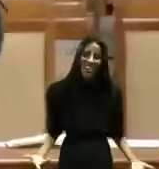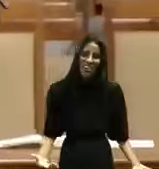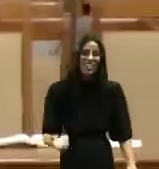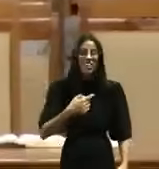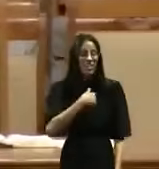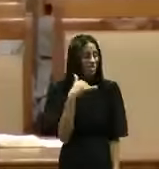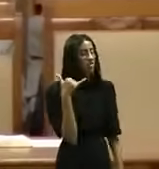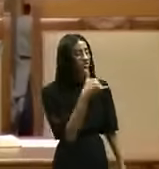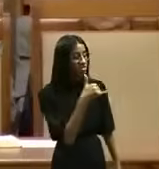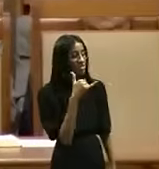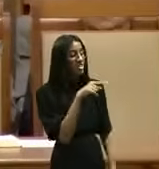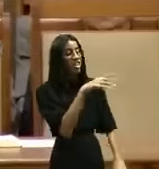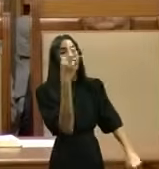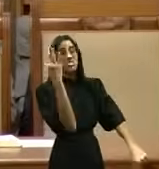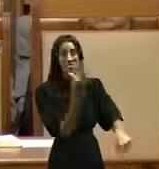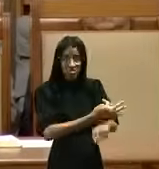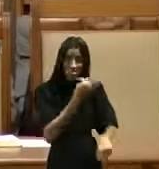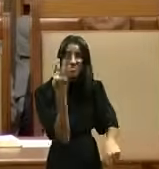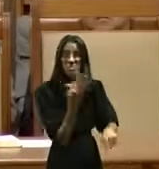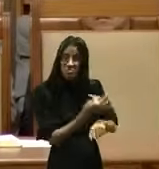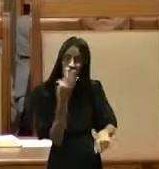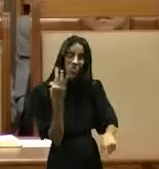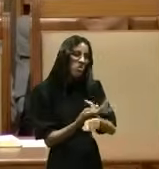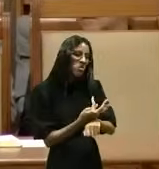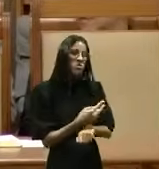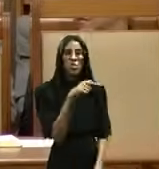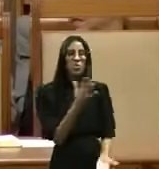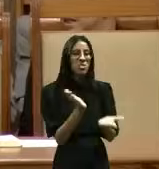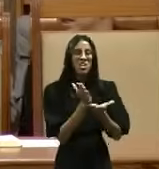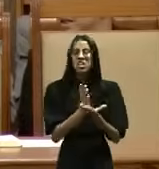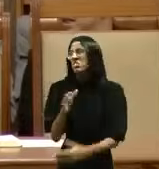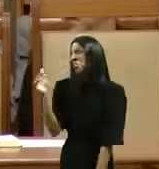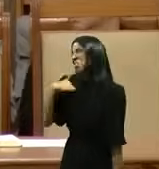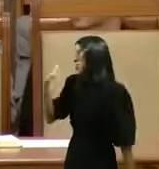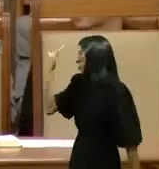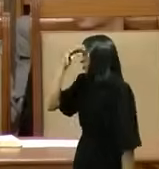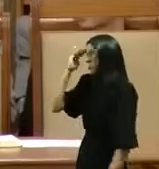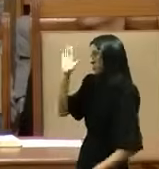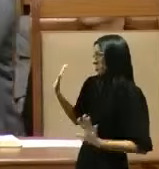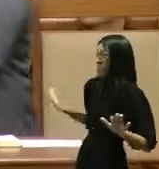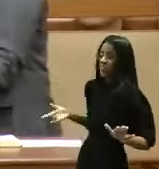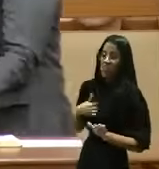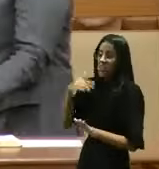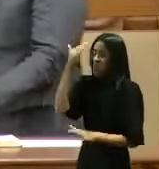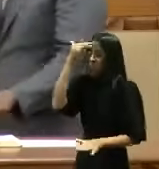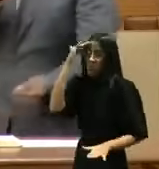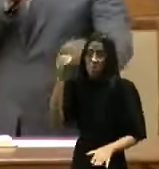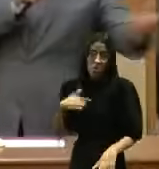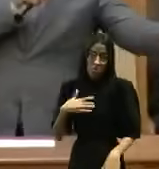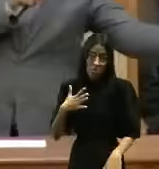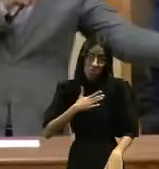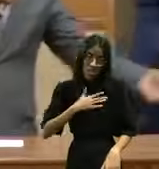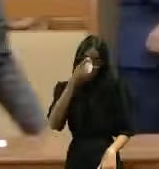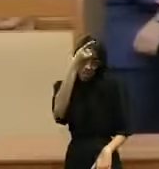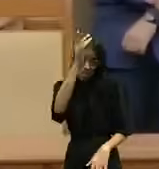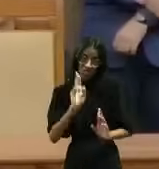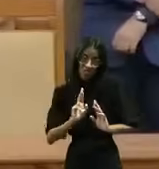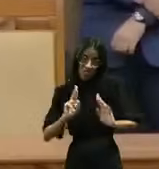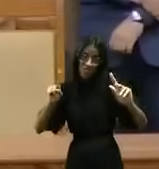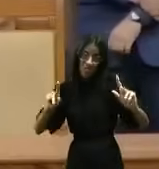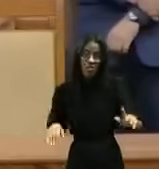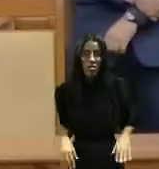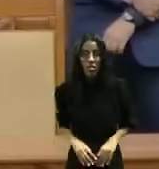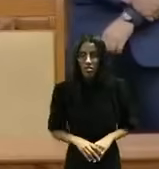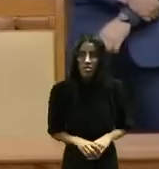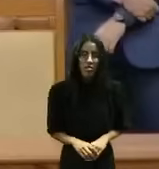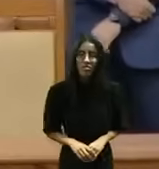ele é teimoso mas eu não entendo assim não é assim eu não entendo assim eu não penso assim com Deus não é assim não meu